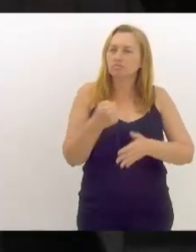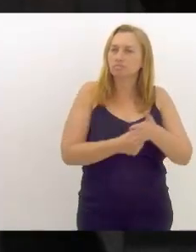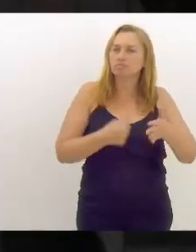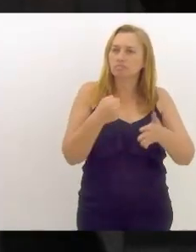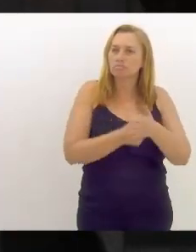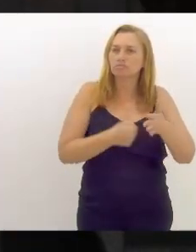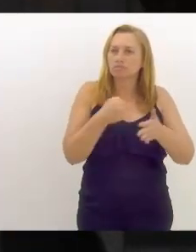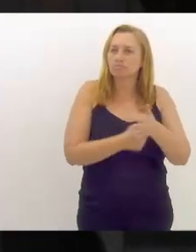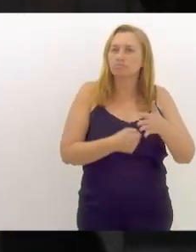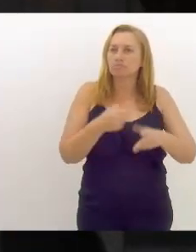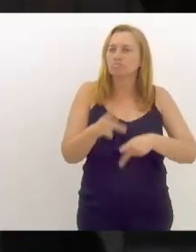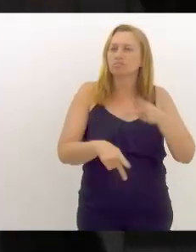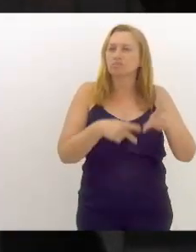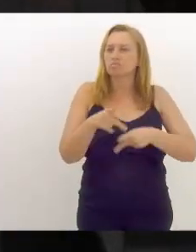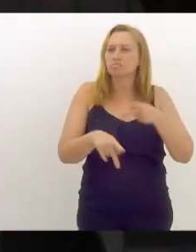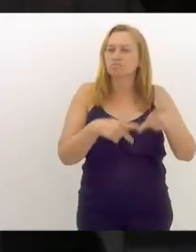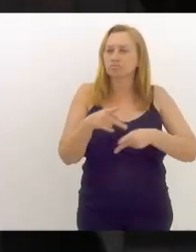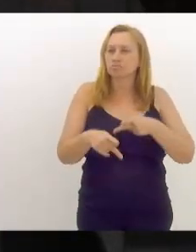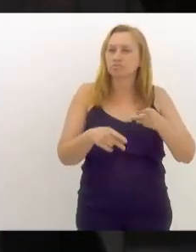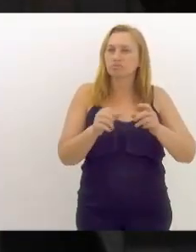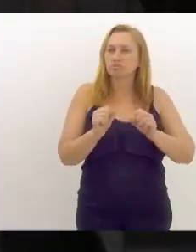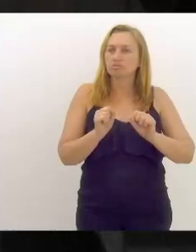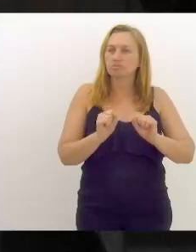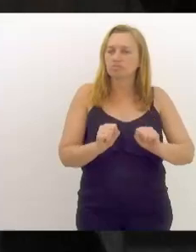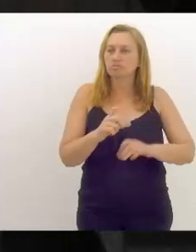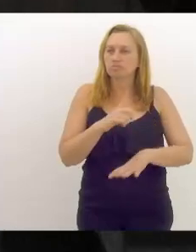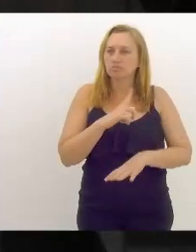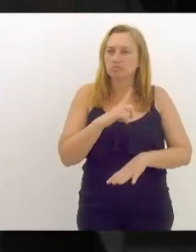para que a população possa ter